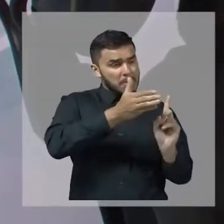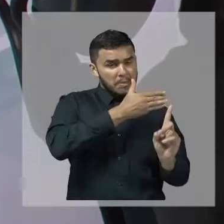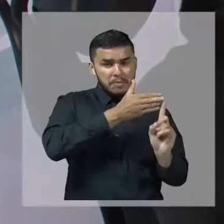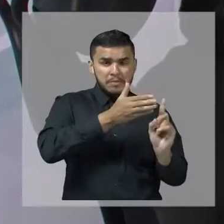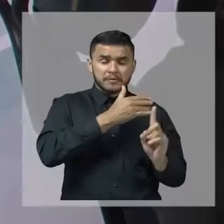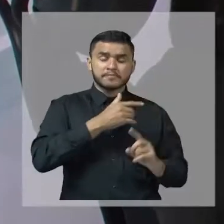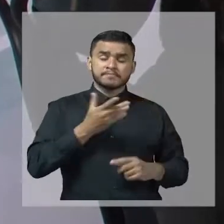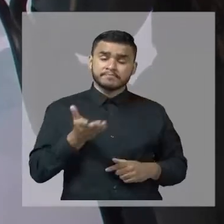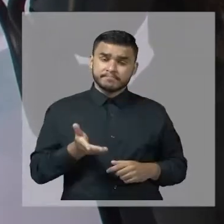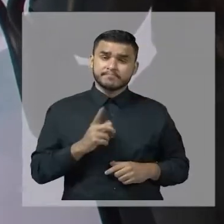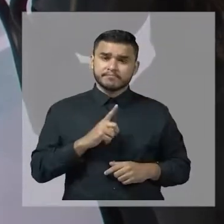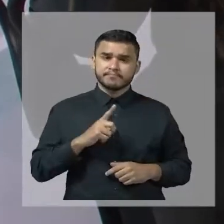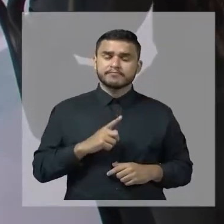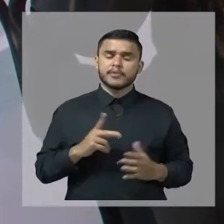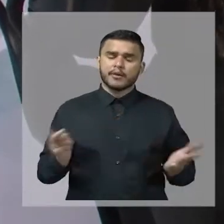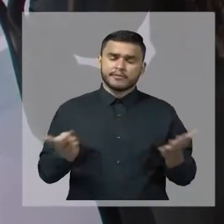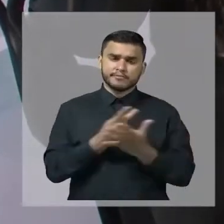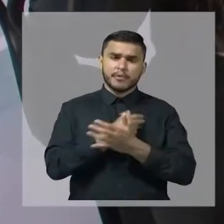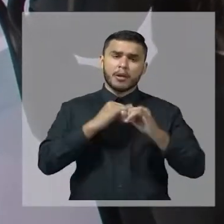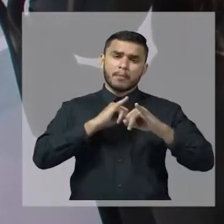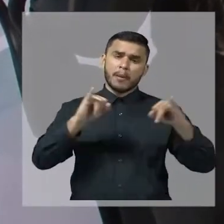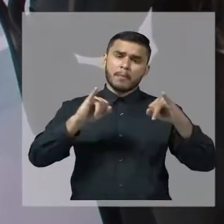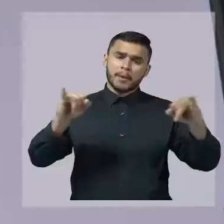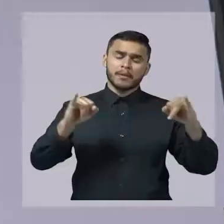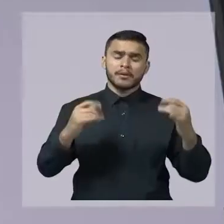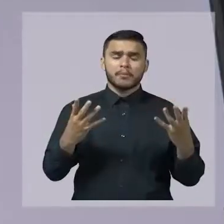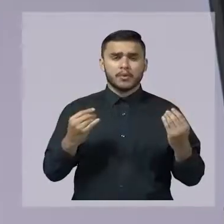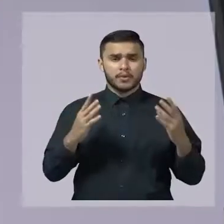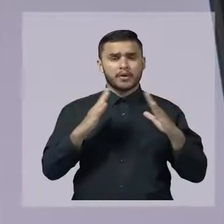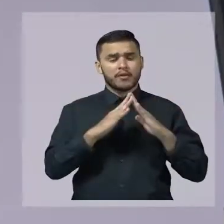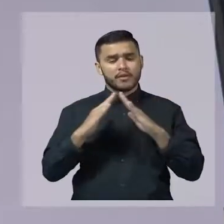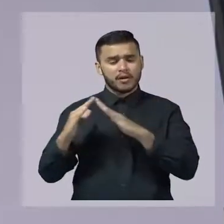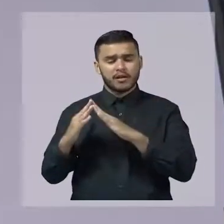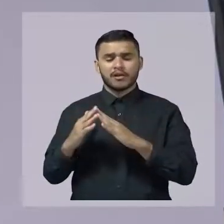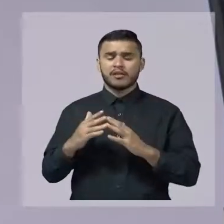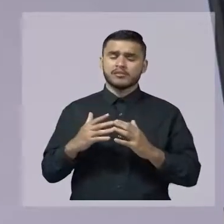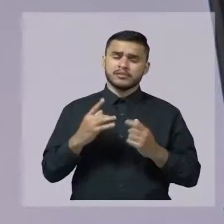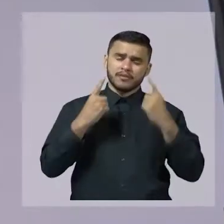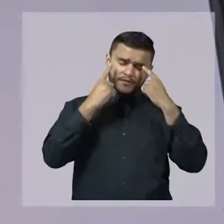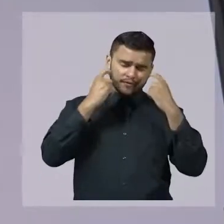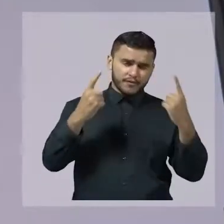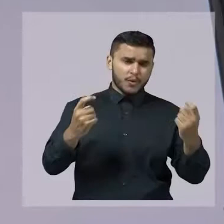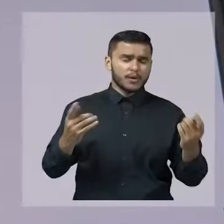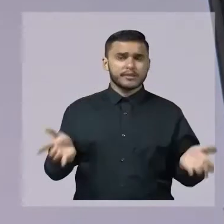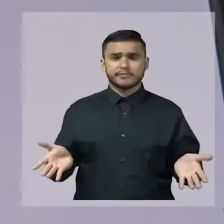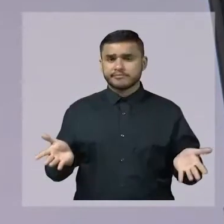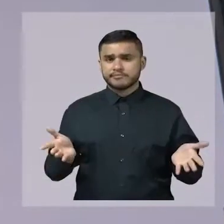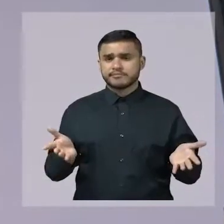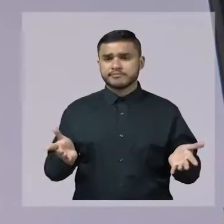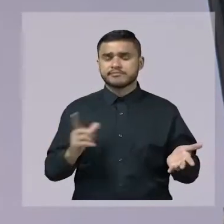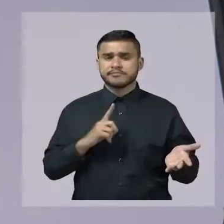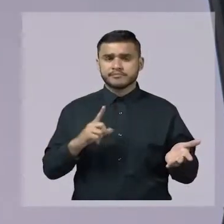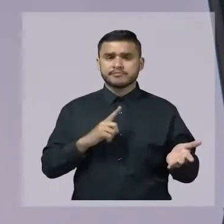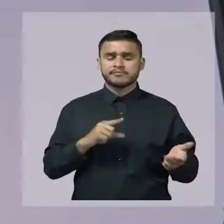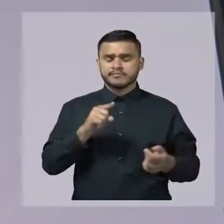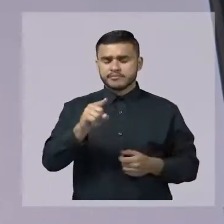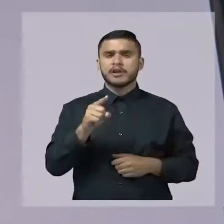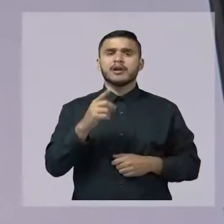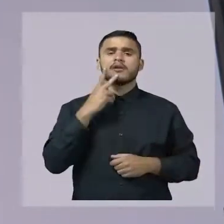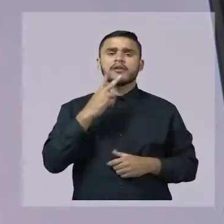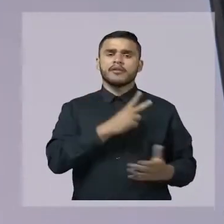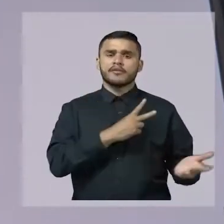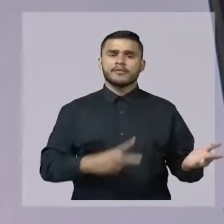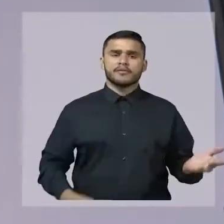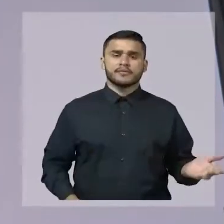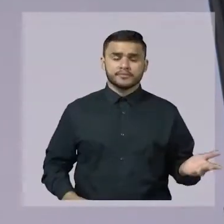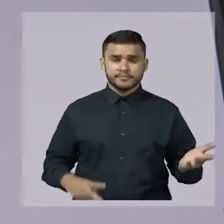uma quantidade de notícias muito grande sobre violência doméstica. Esse caso da